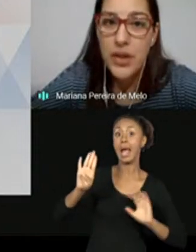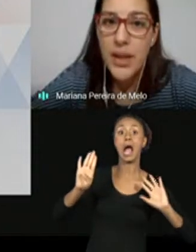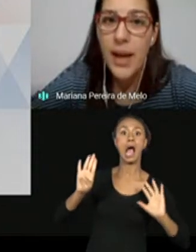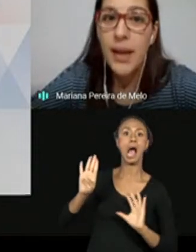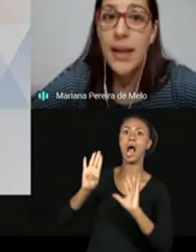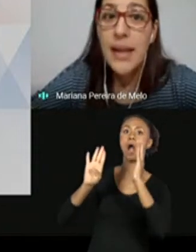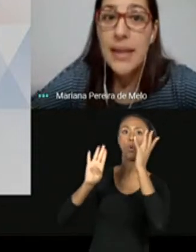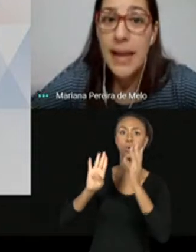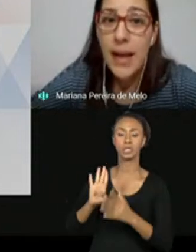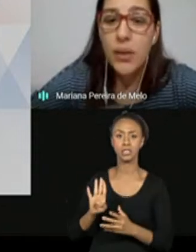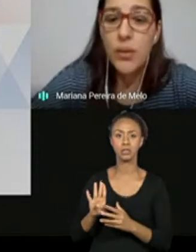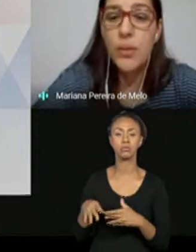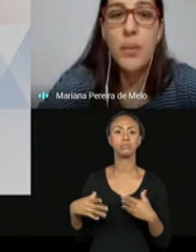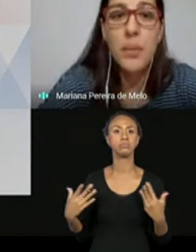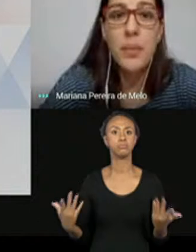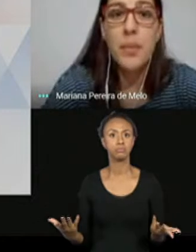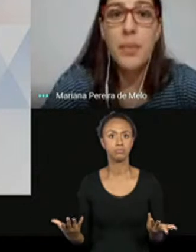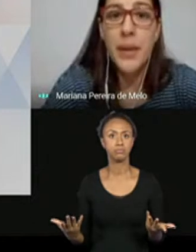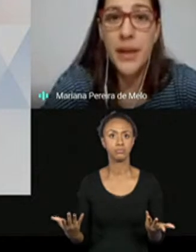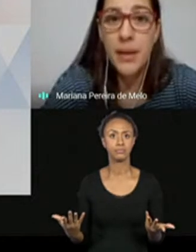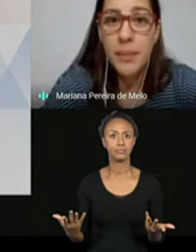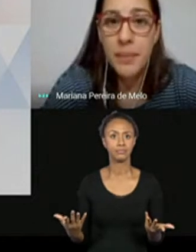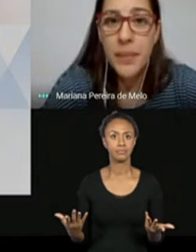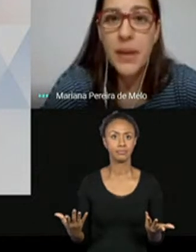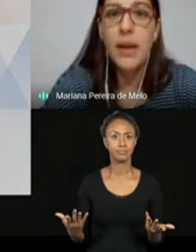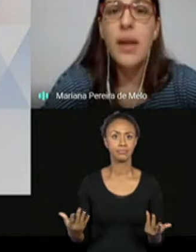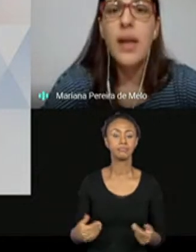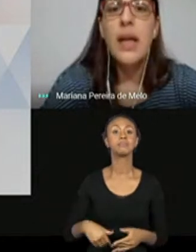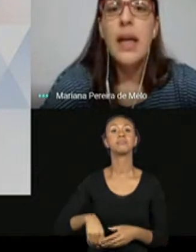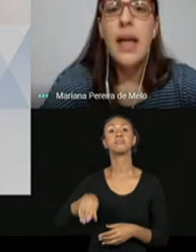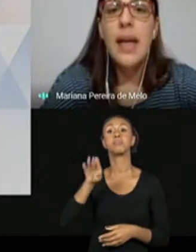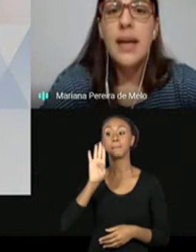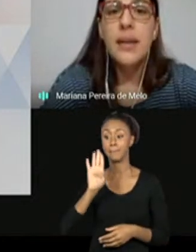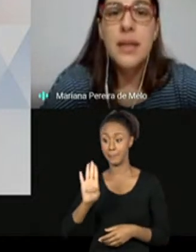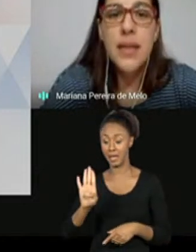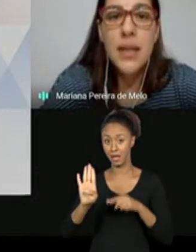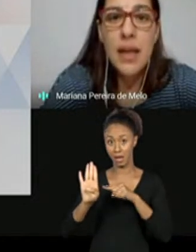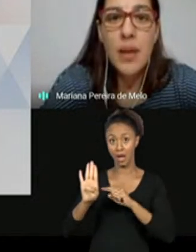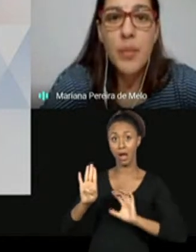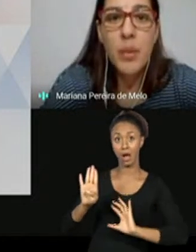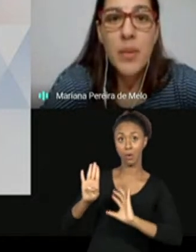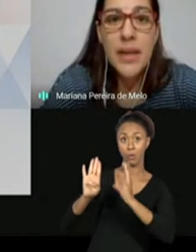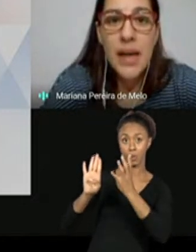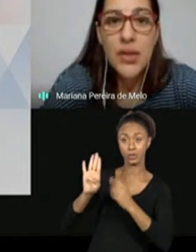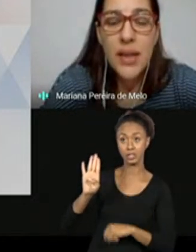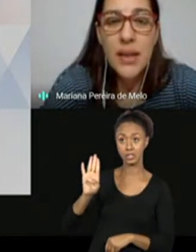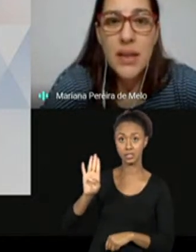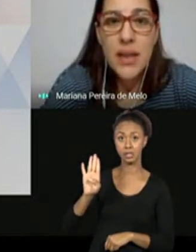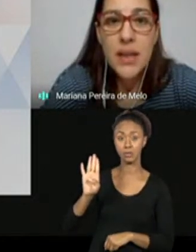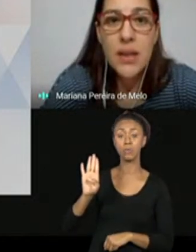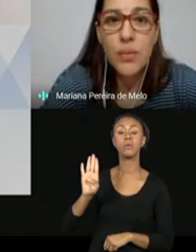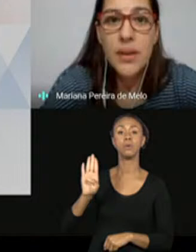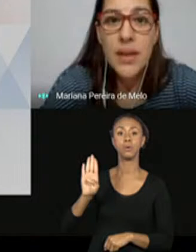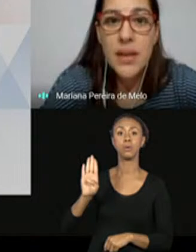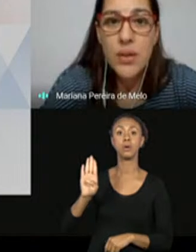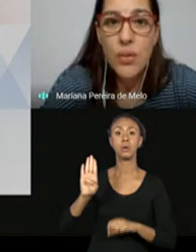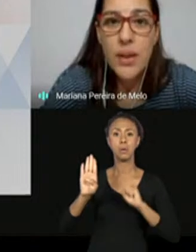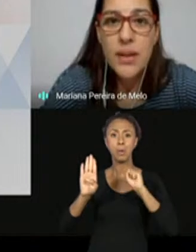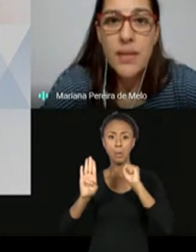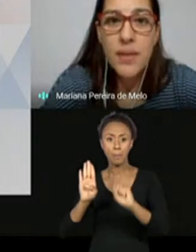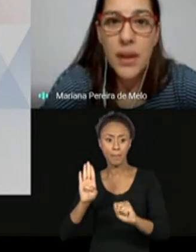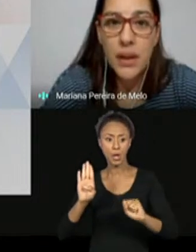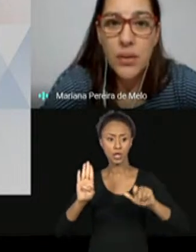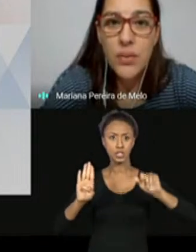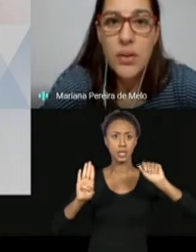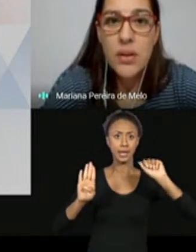como P de A, dado B, tá? É a probabilidade da intersecção desses